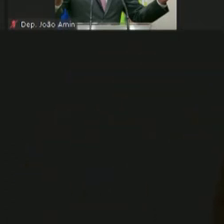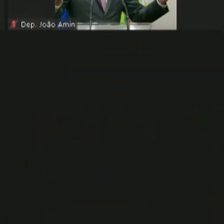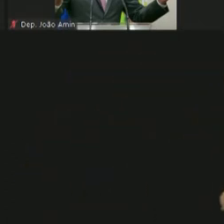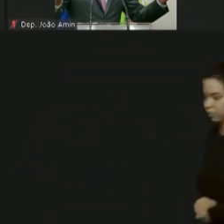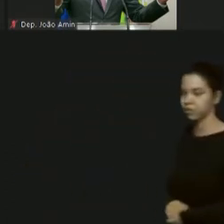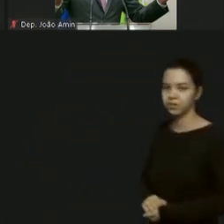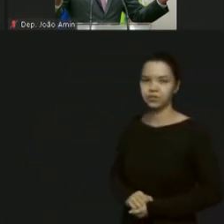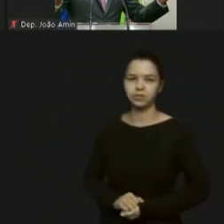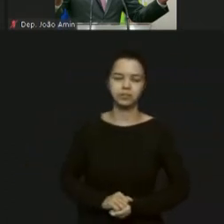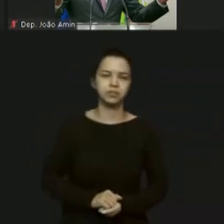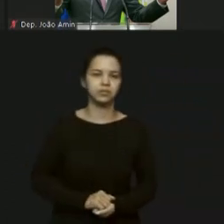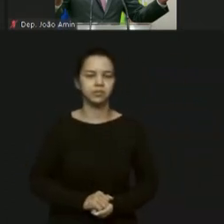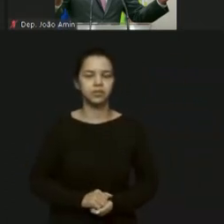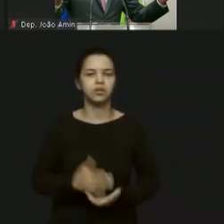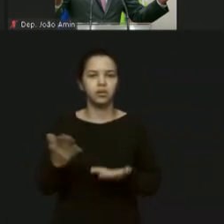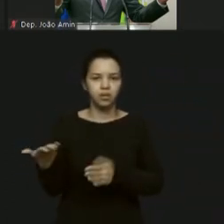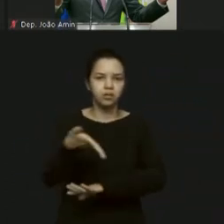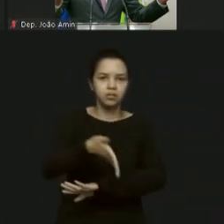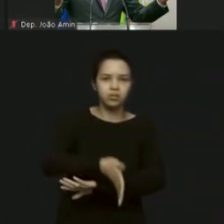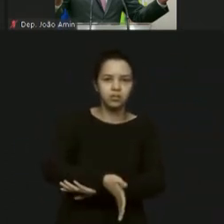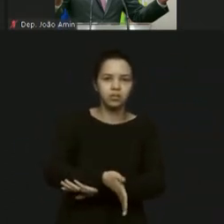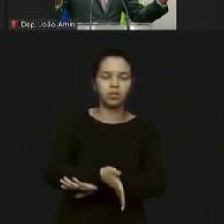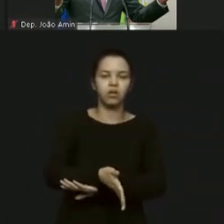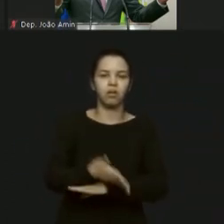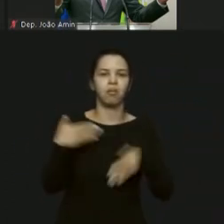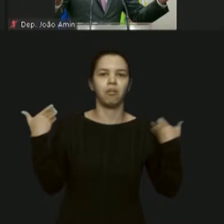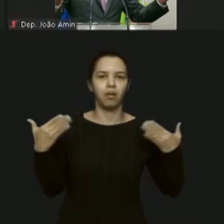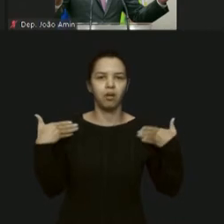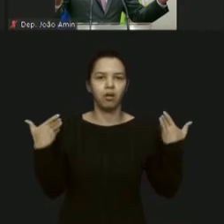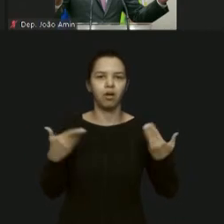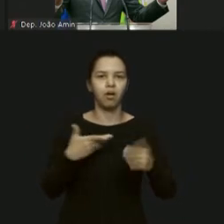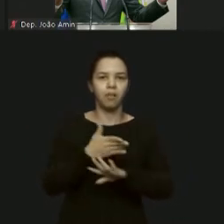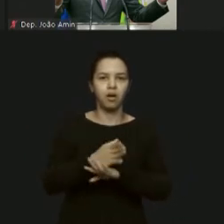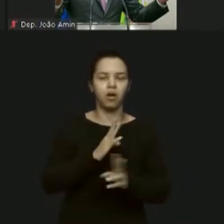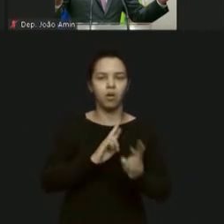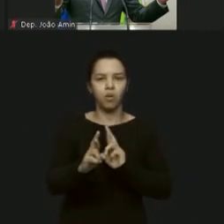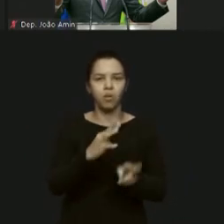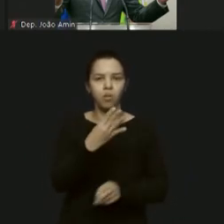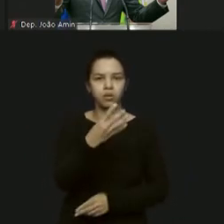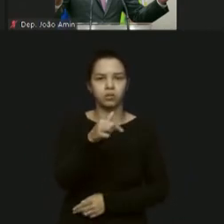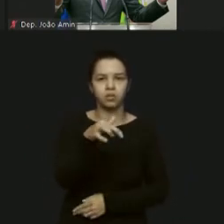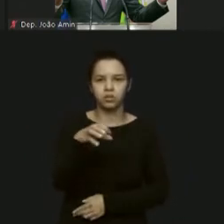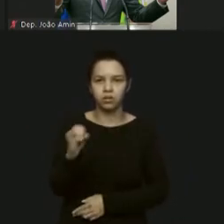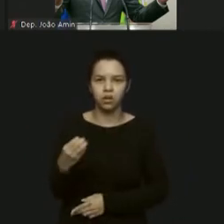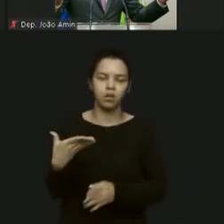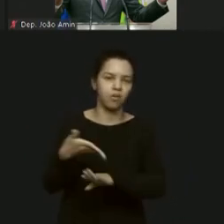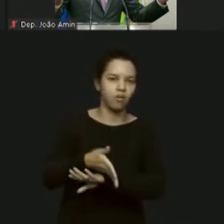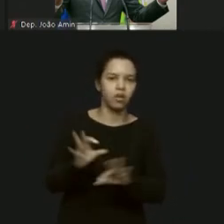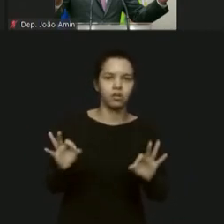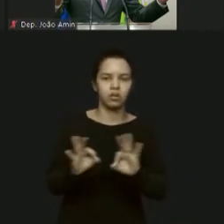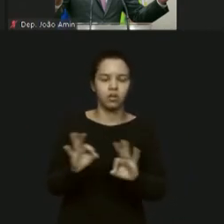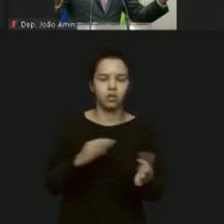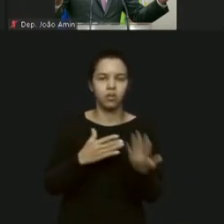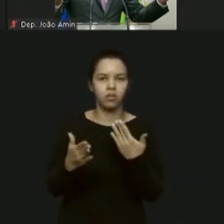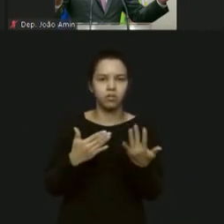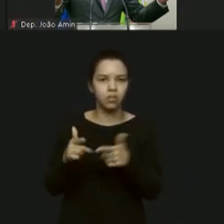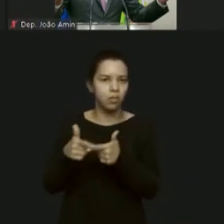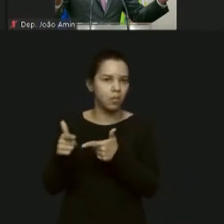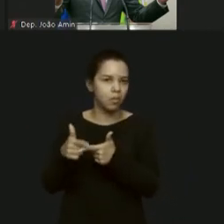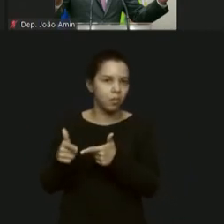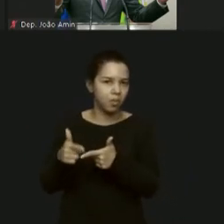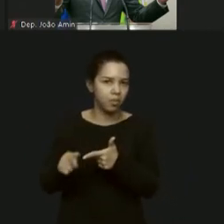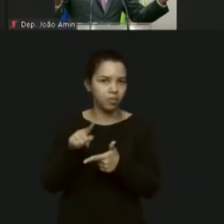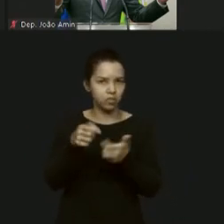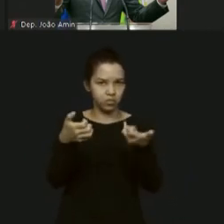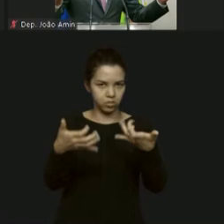para ninguém, e vieram aí dar uma voltinha, mas não percorreram a 470, não vieram dialogar sobre esses problemas que Vossa Excelência muito bem colocou,